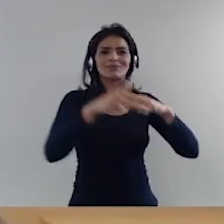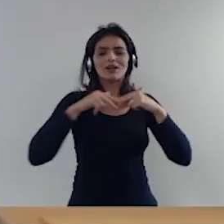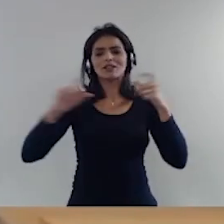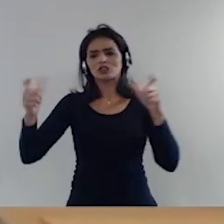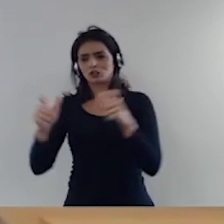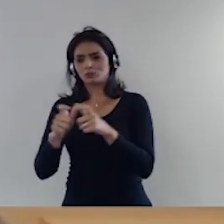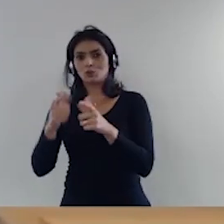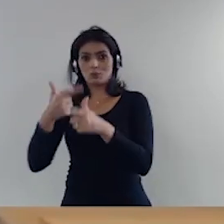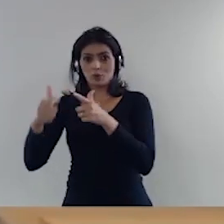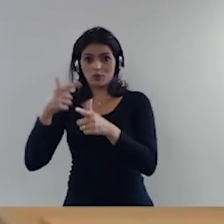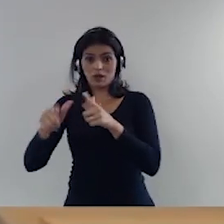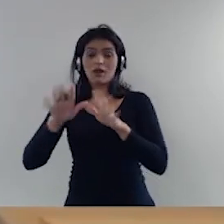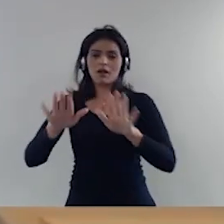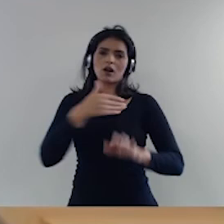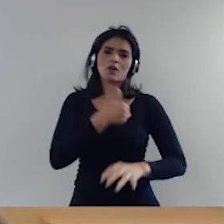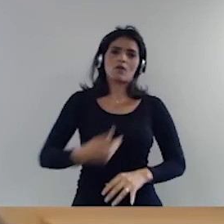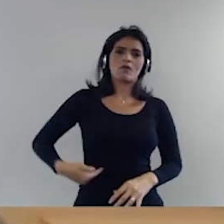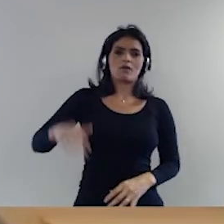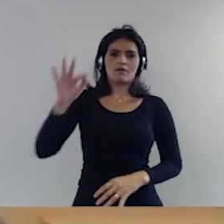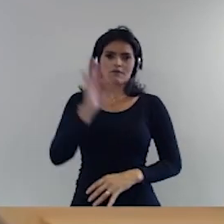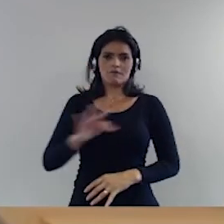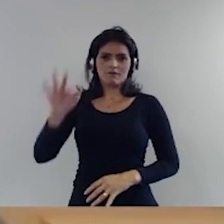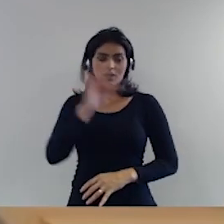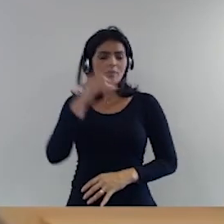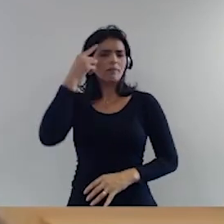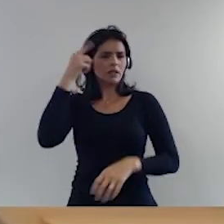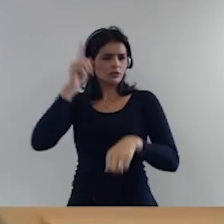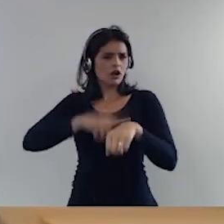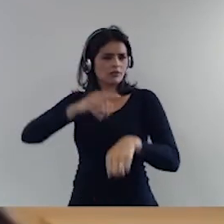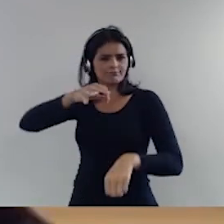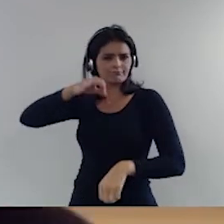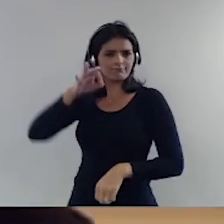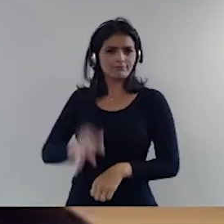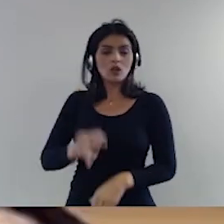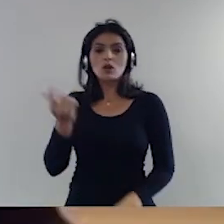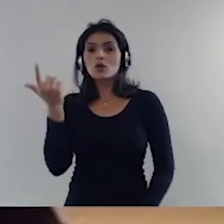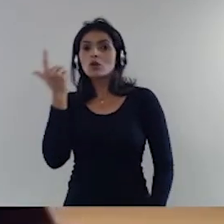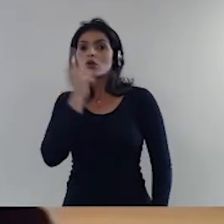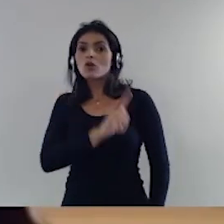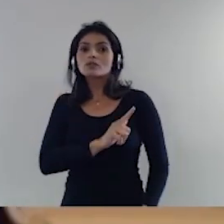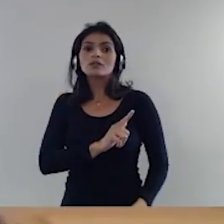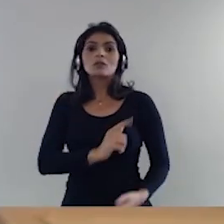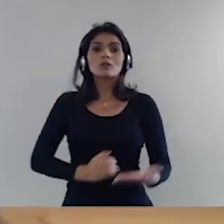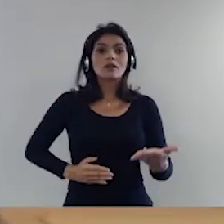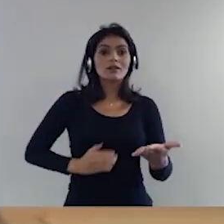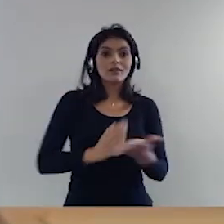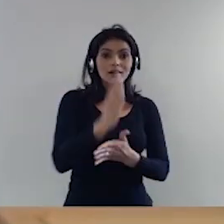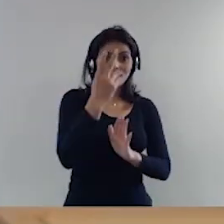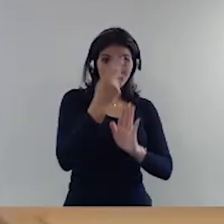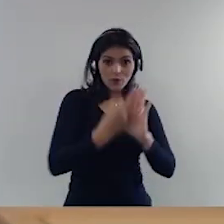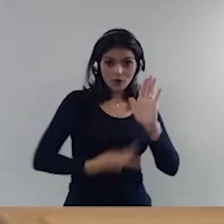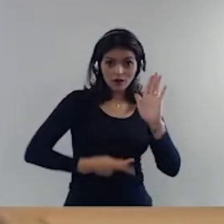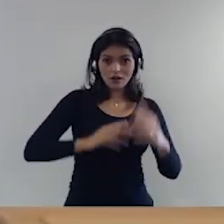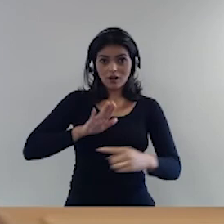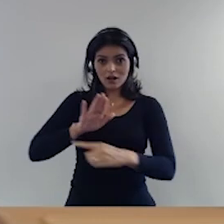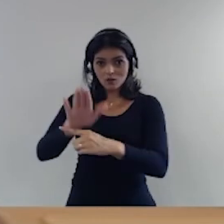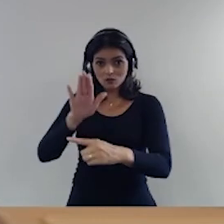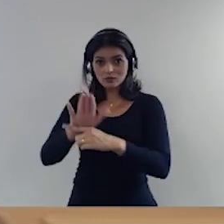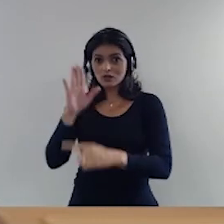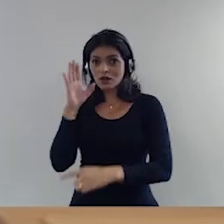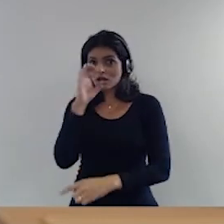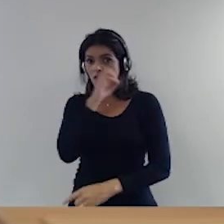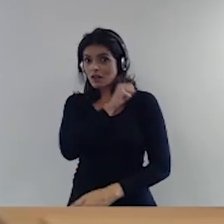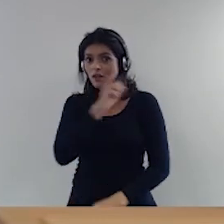o governo federal, penso que em boa hora, deflagrou um grande programa de auxílio emergencial